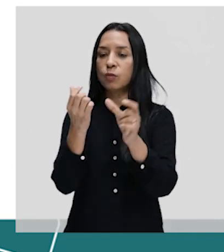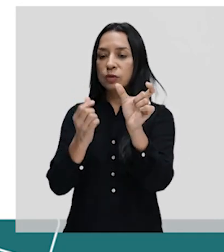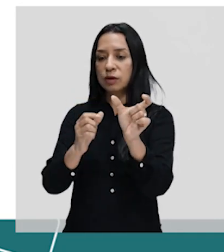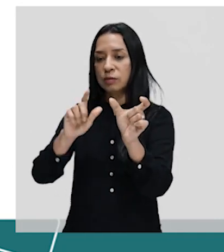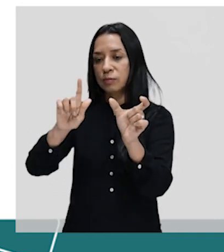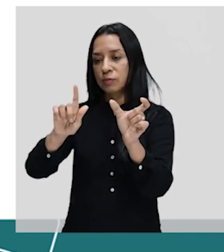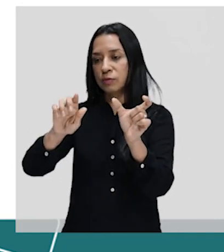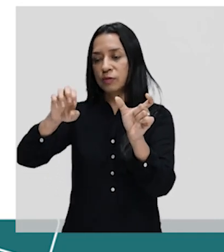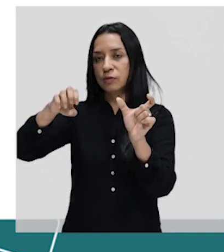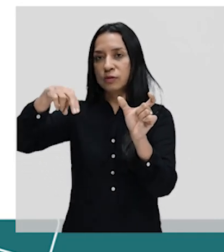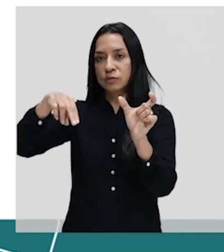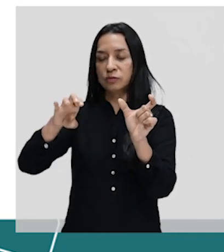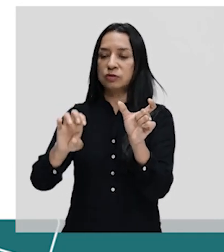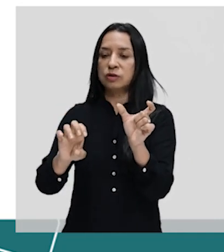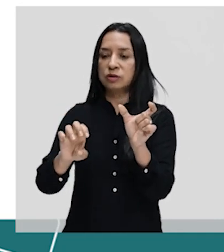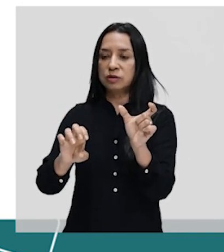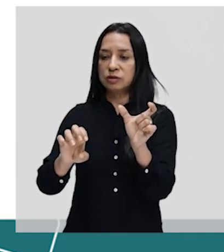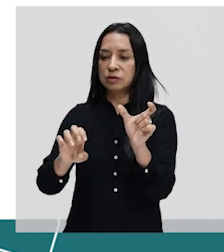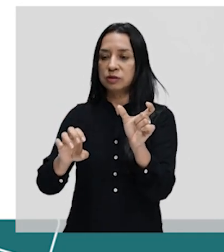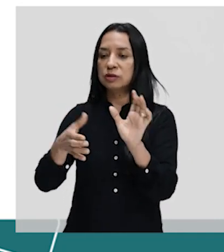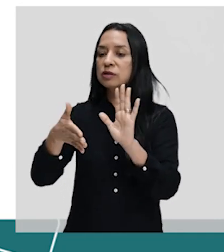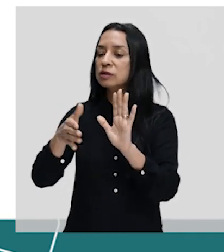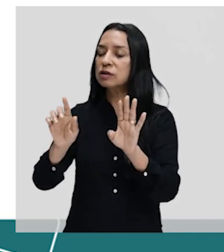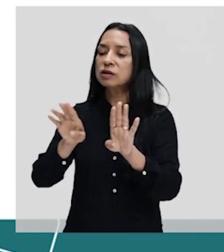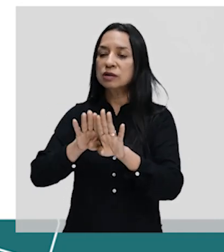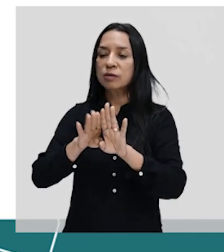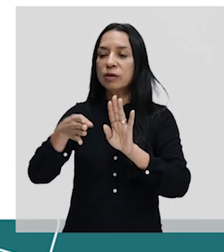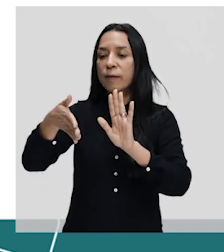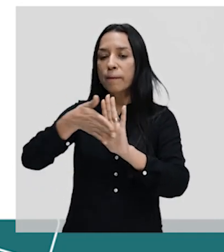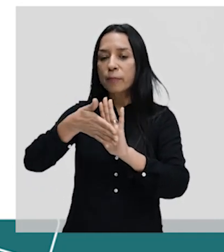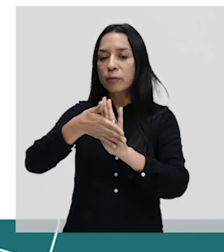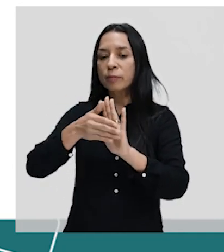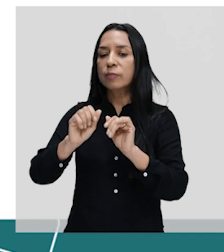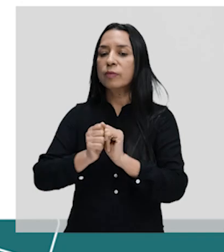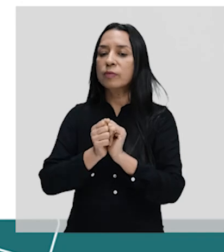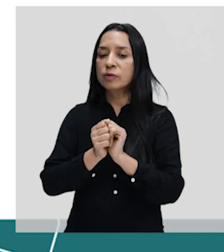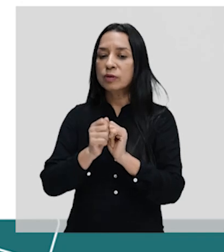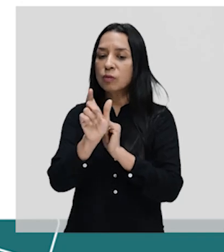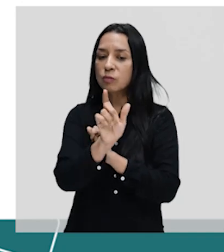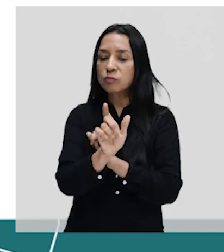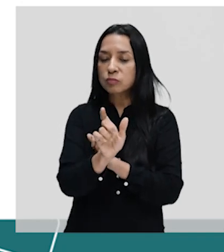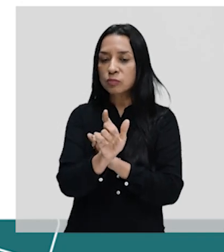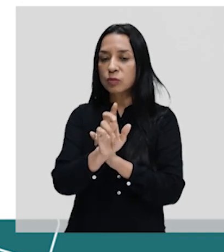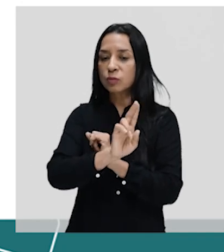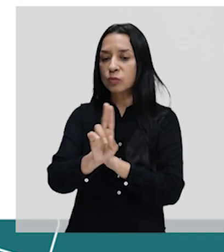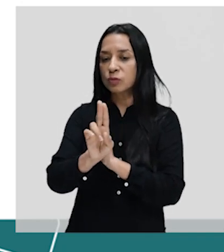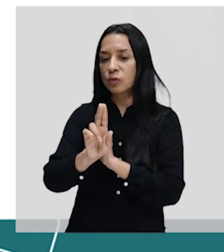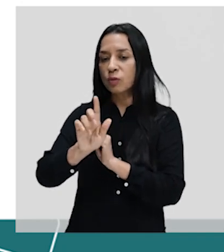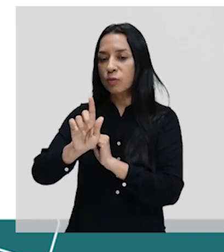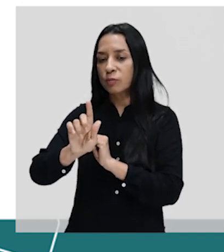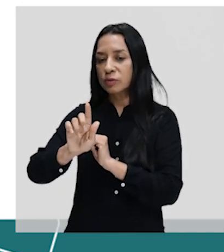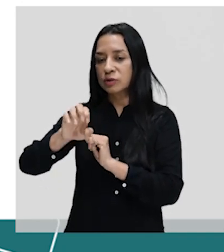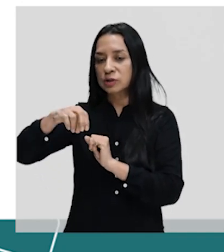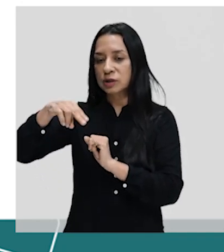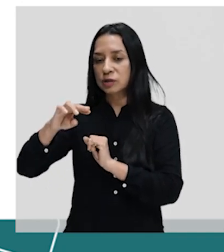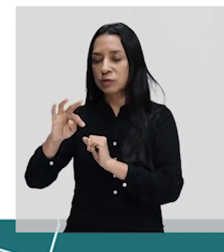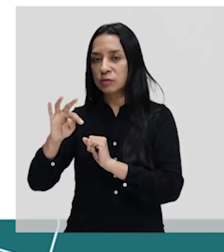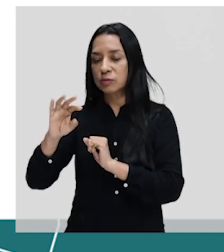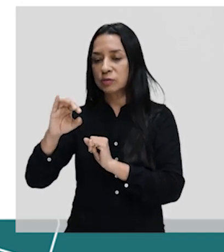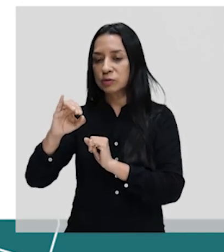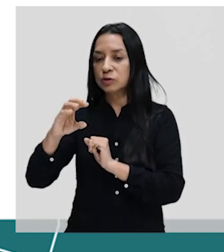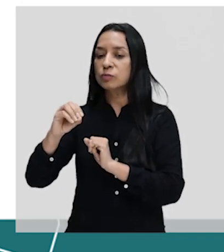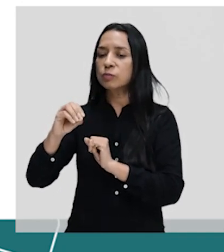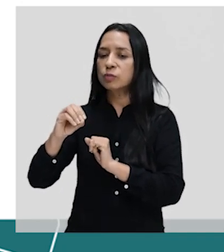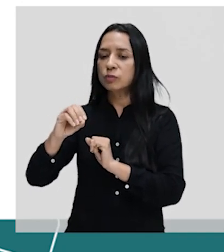seguida propõe a denominação genótipo e fenótipo em seu estudo. E aí o que seria esse genótipo, né, e esse